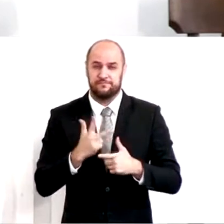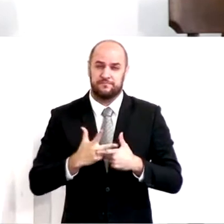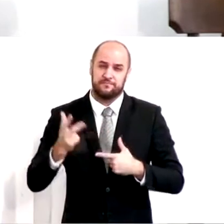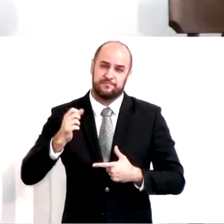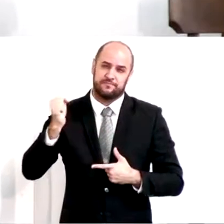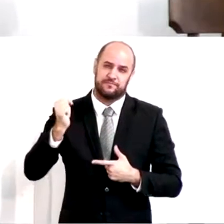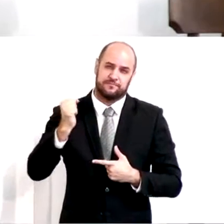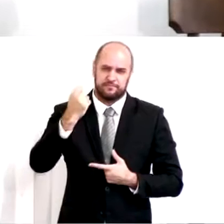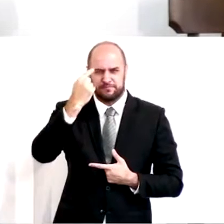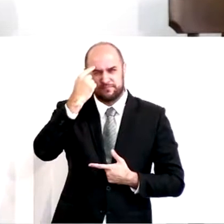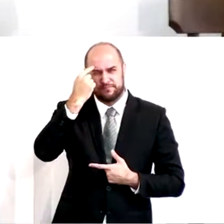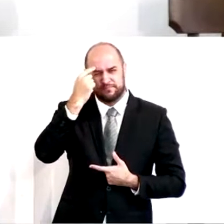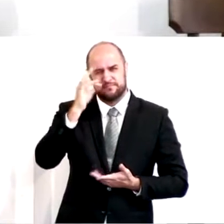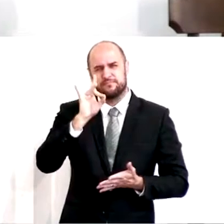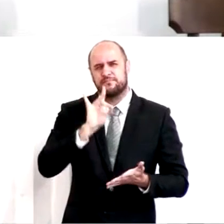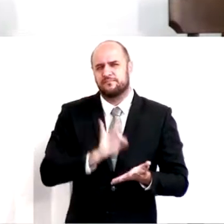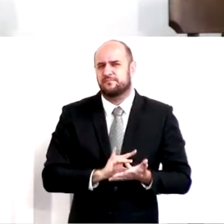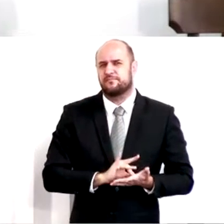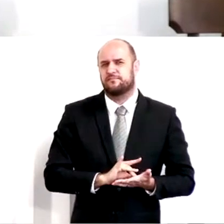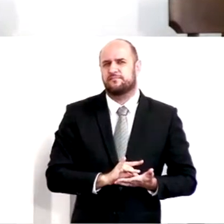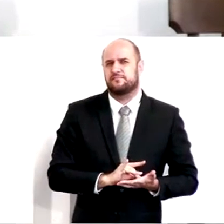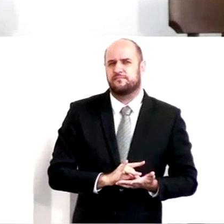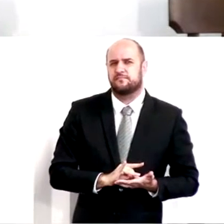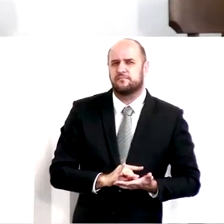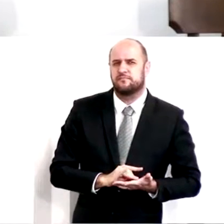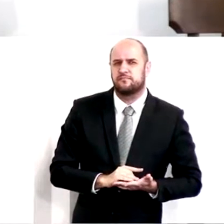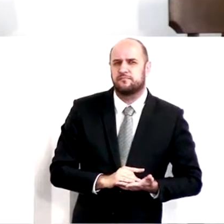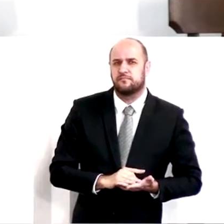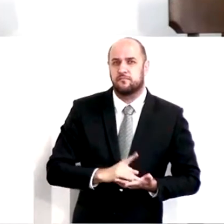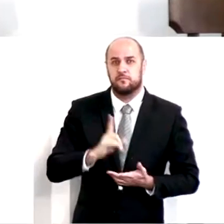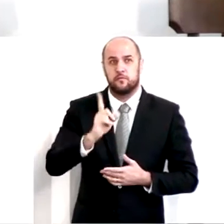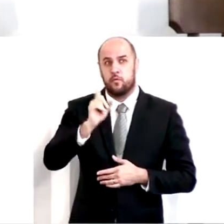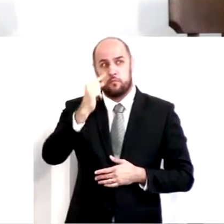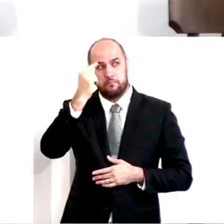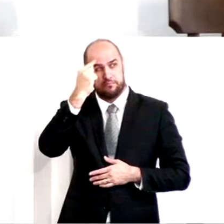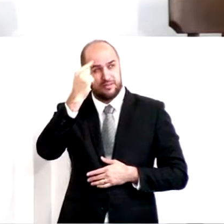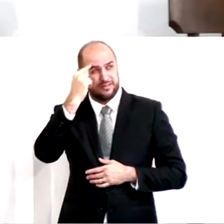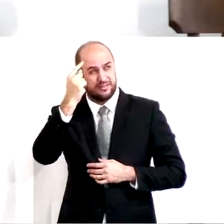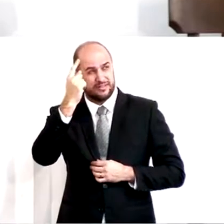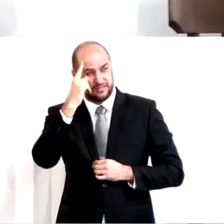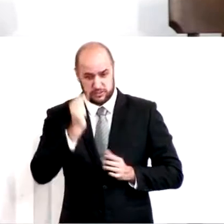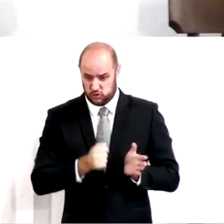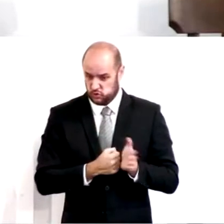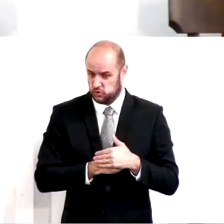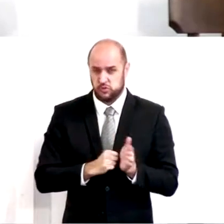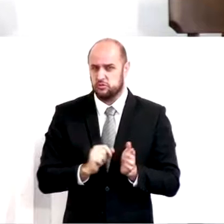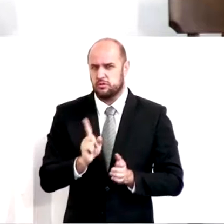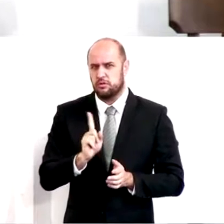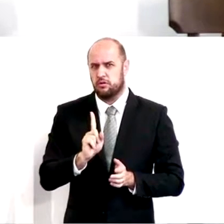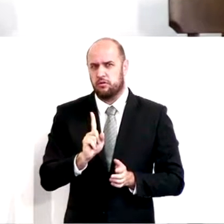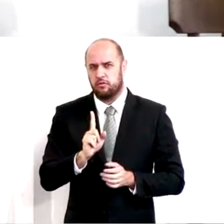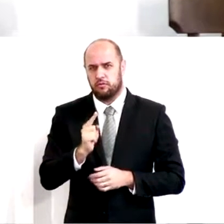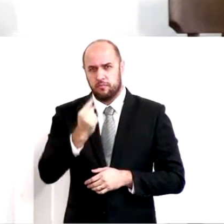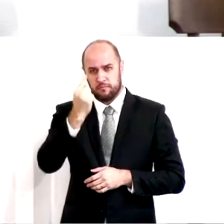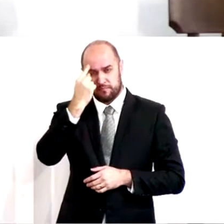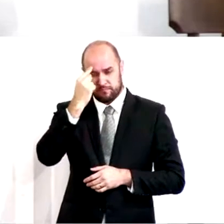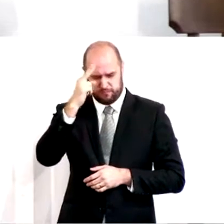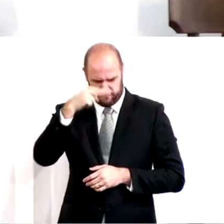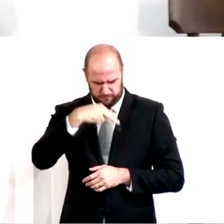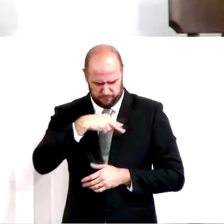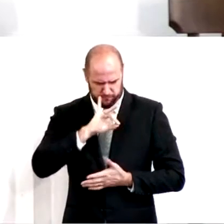com sinceridade. Não pensa tentando se defender da palavra, não. Pensa com sinceridade. Olhe para o seu